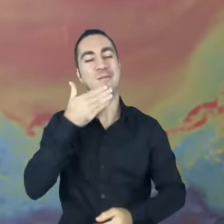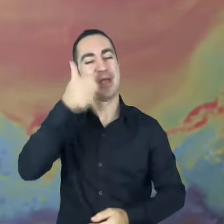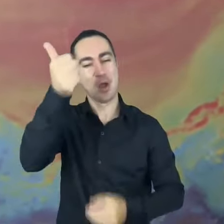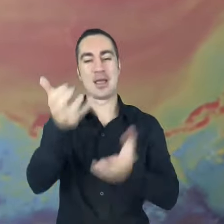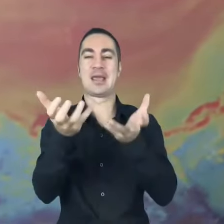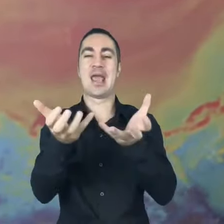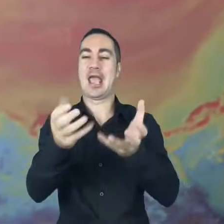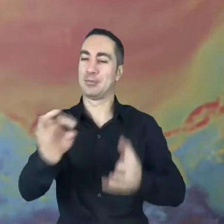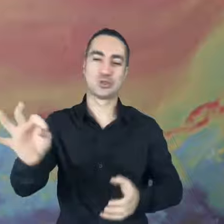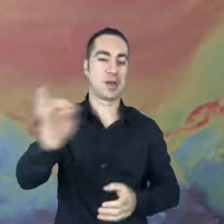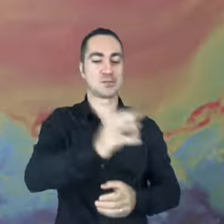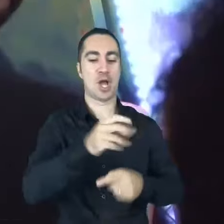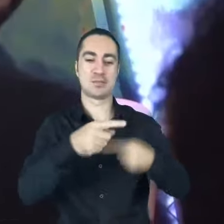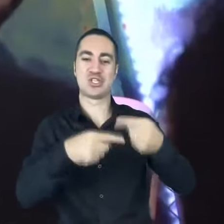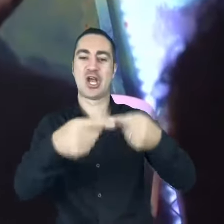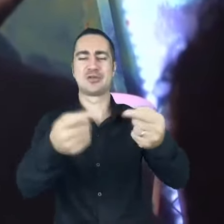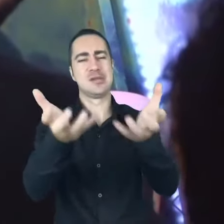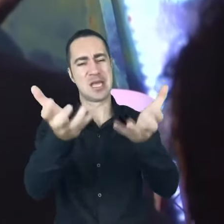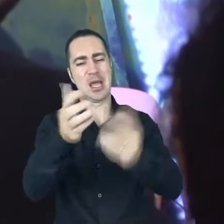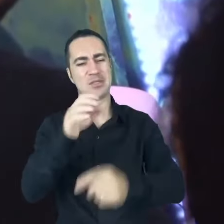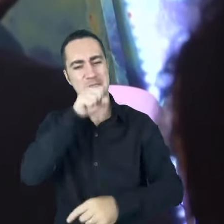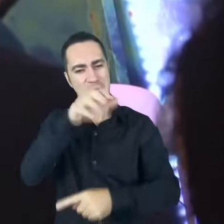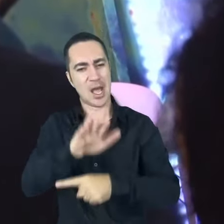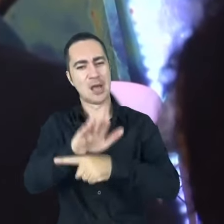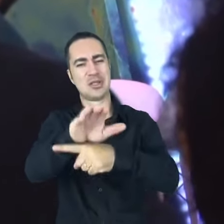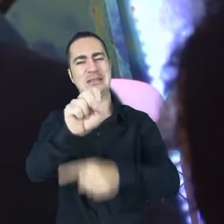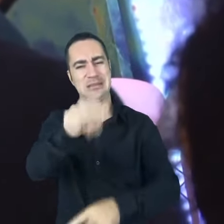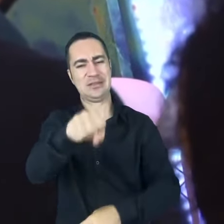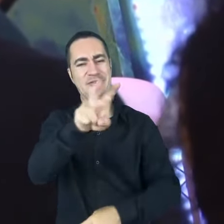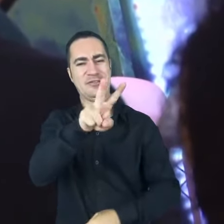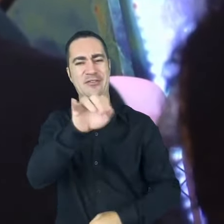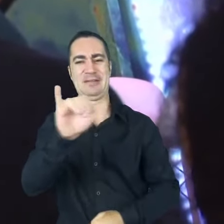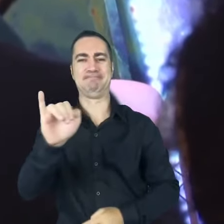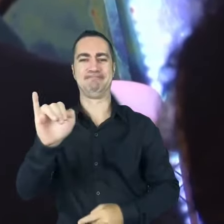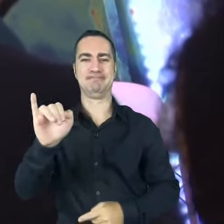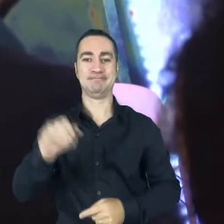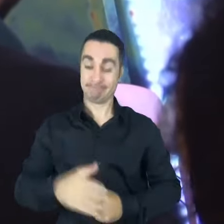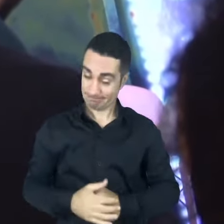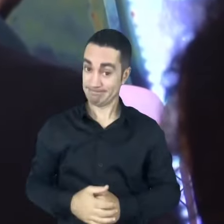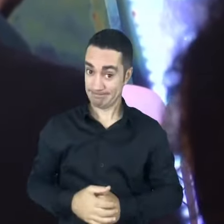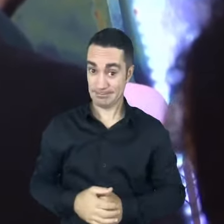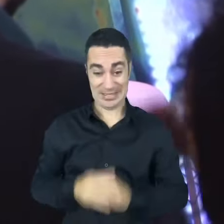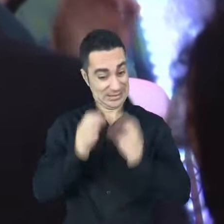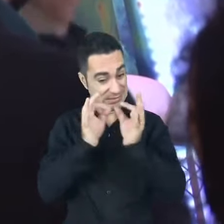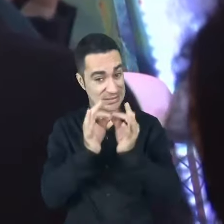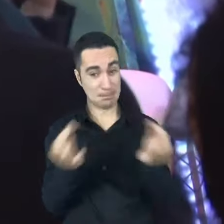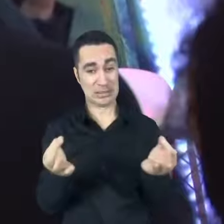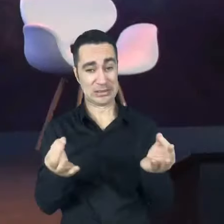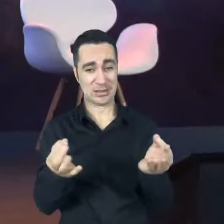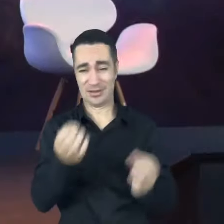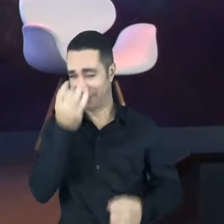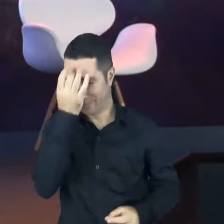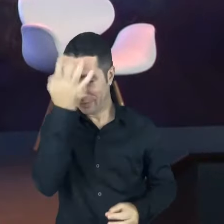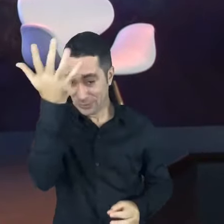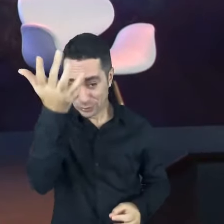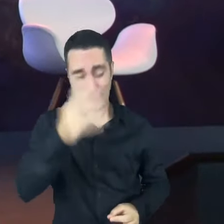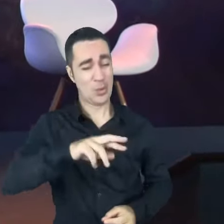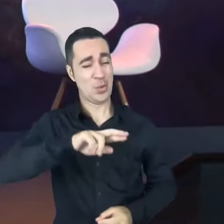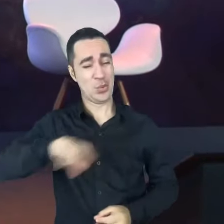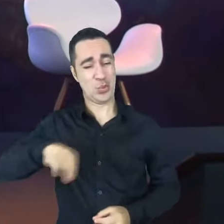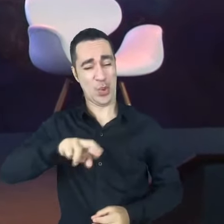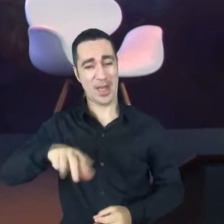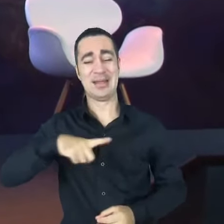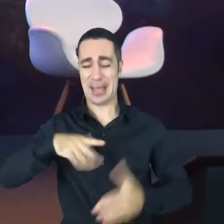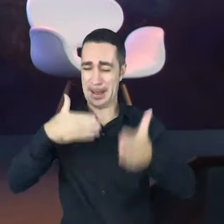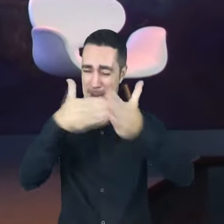próximas gerações. E essa rota não é simples. Existem ainda inúmeras barreiras que